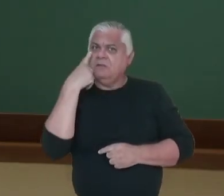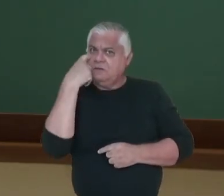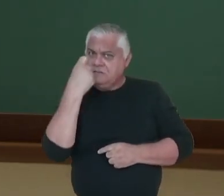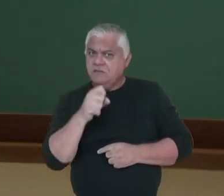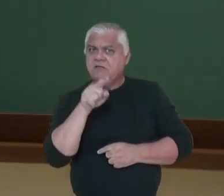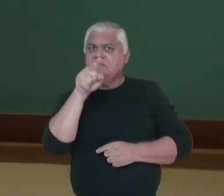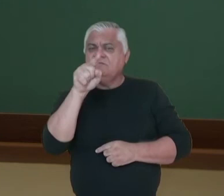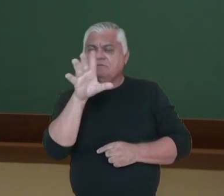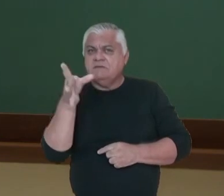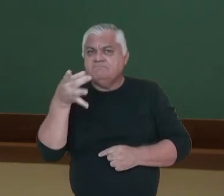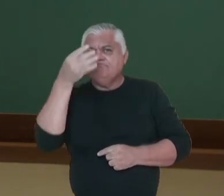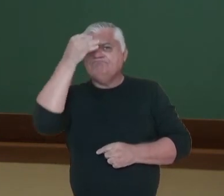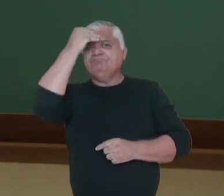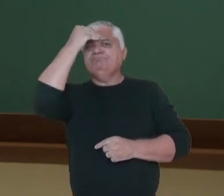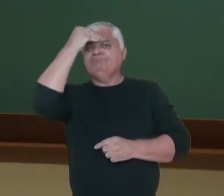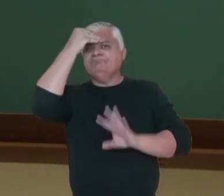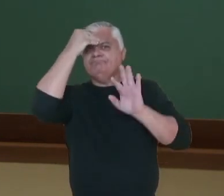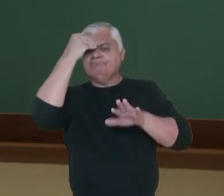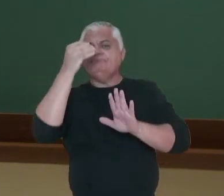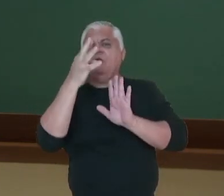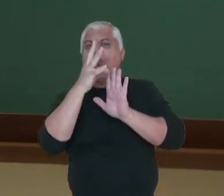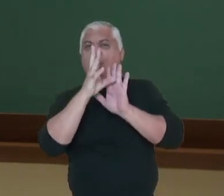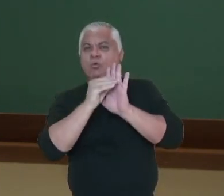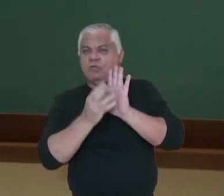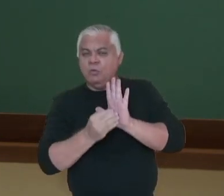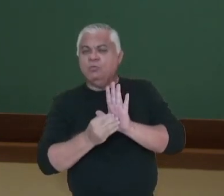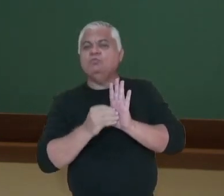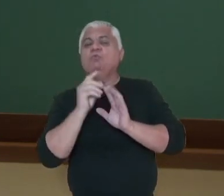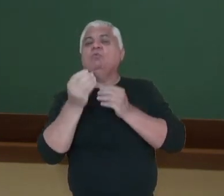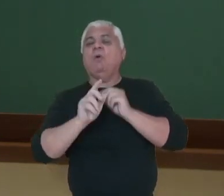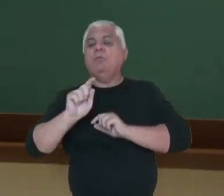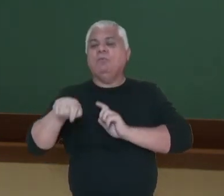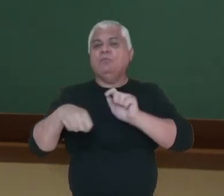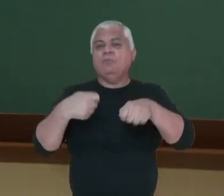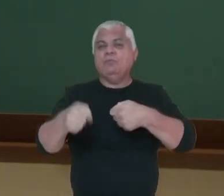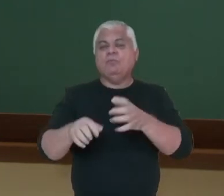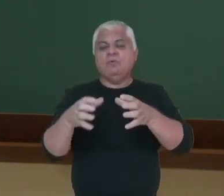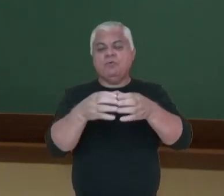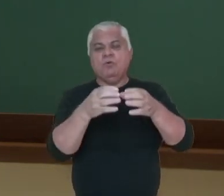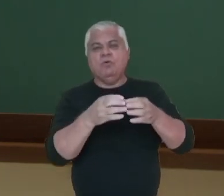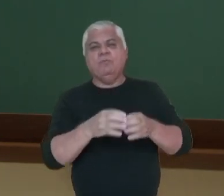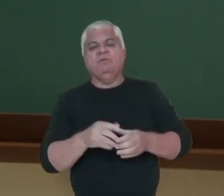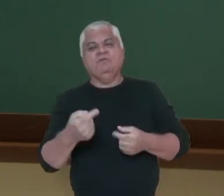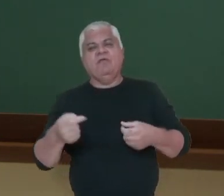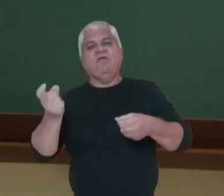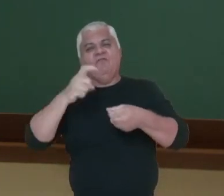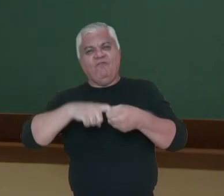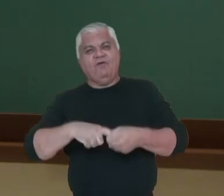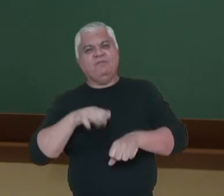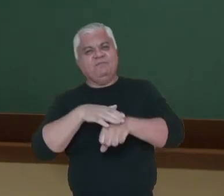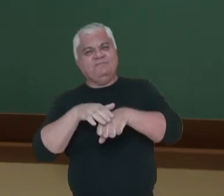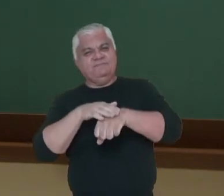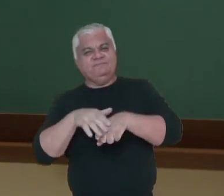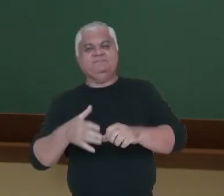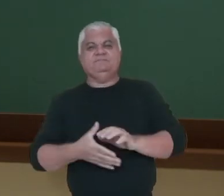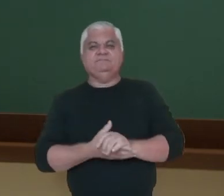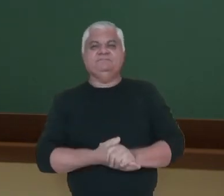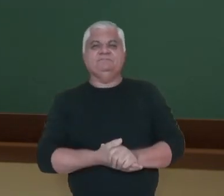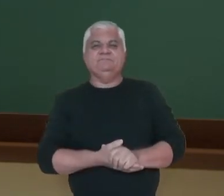vocês fixarem esse conteúdo da classificação das ginásticas. Daqui a pouquinho nós voltamos para conversar.